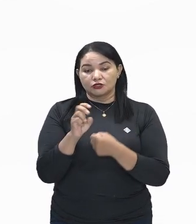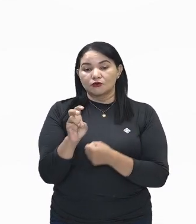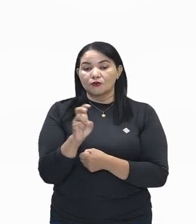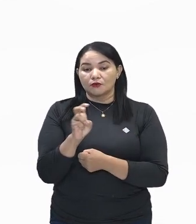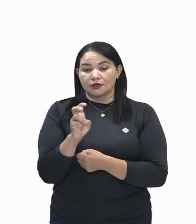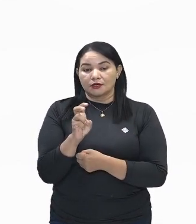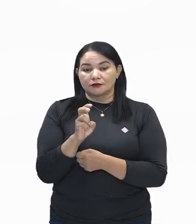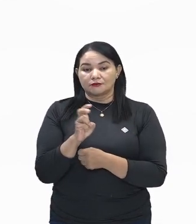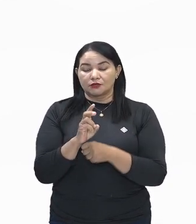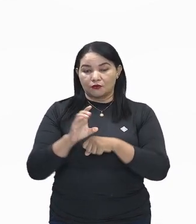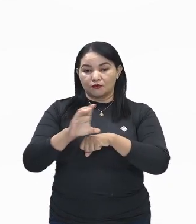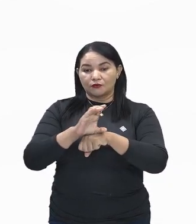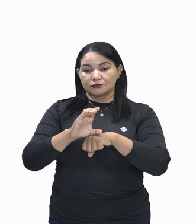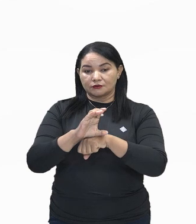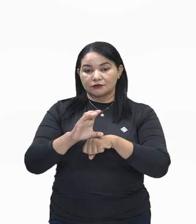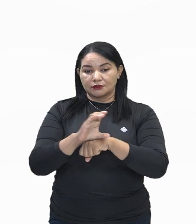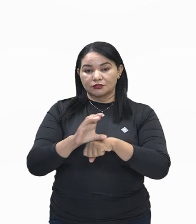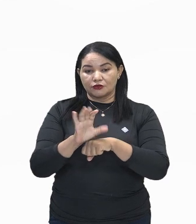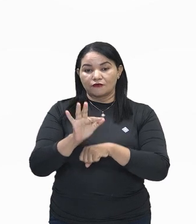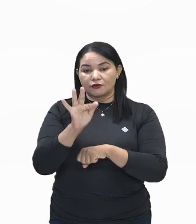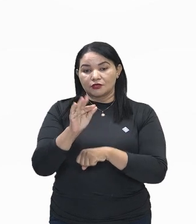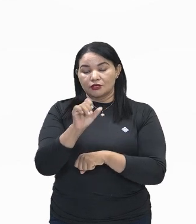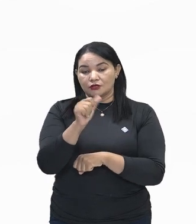Constituição Federal de 88,